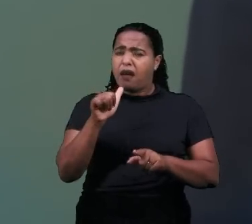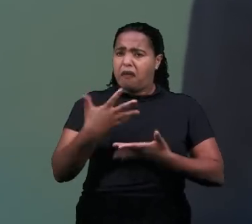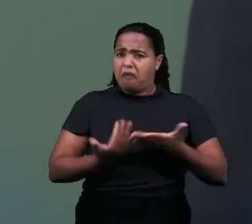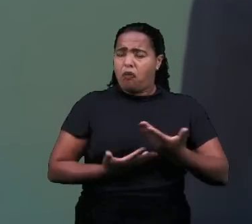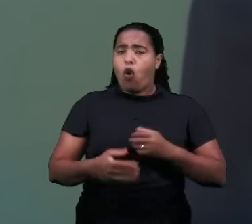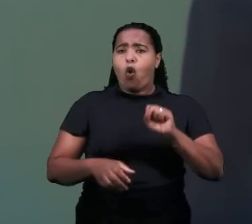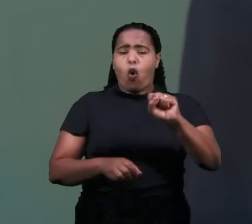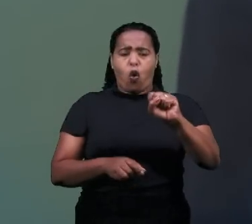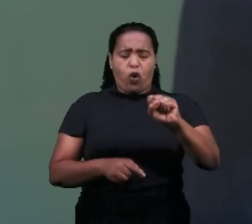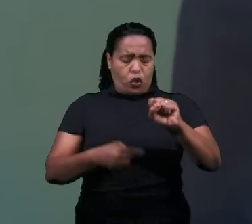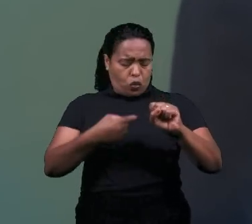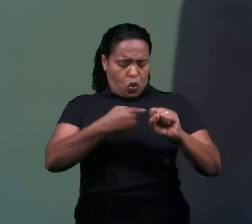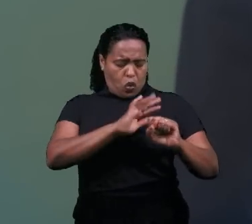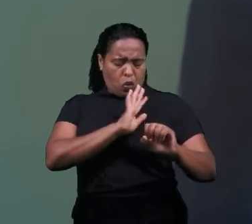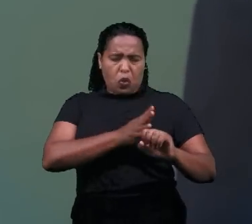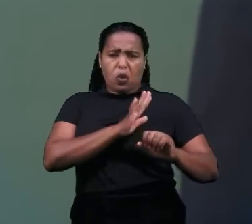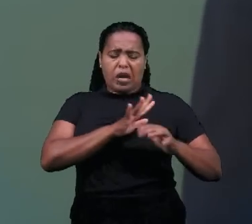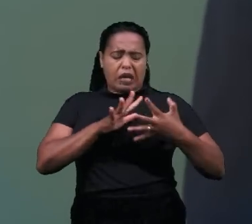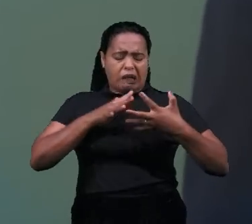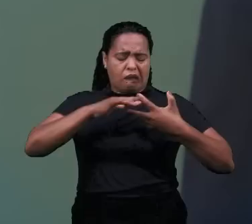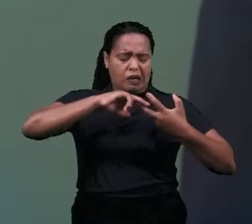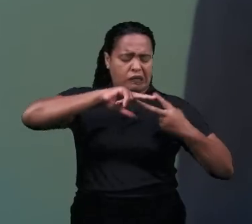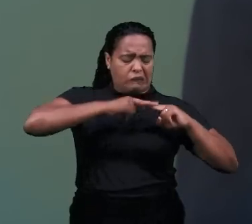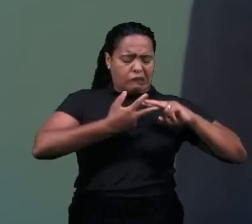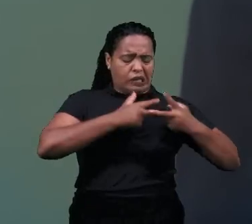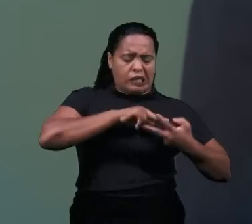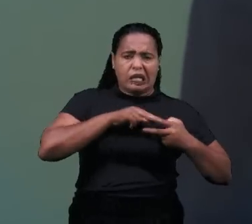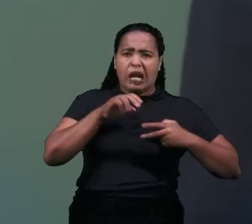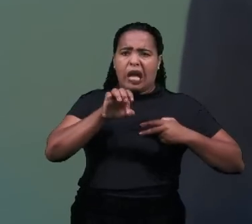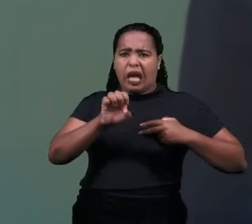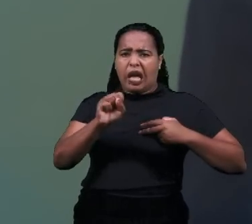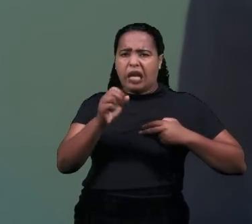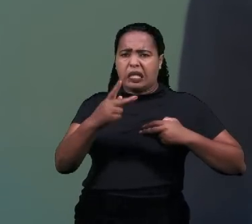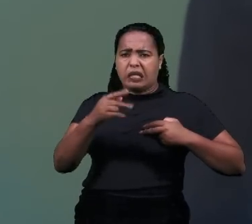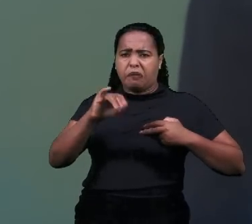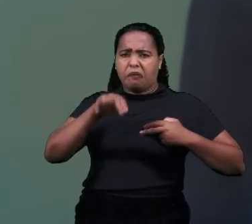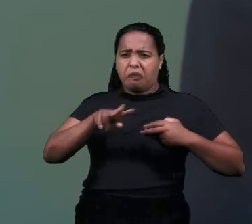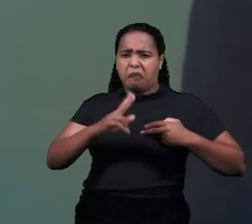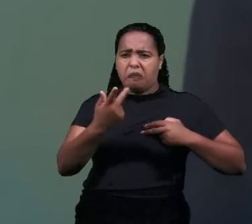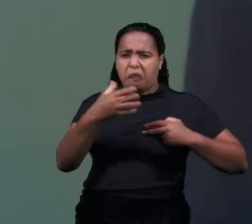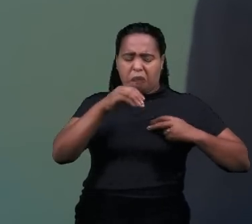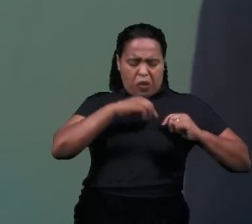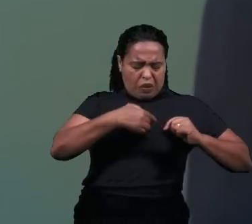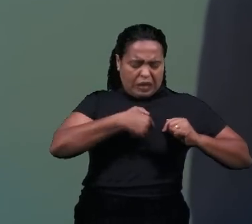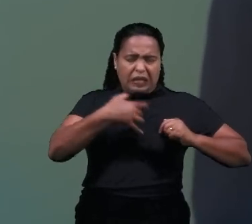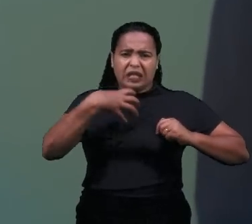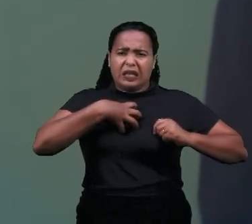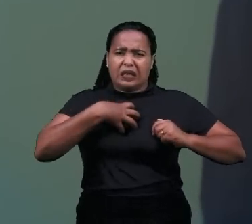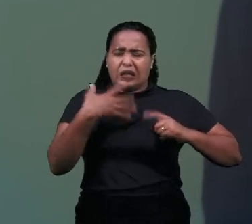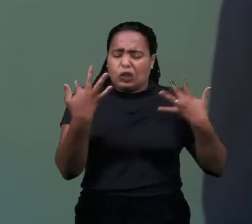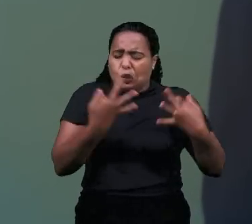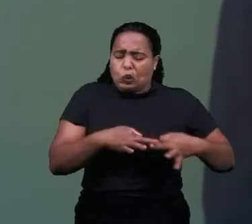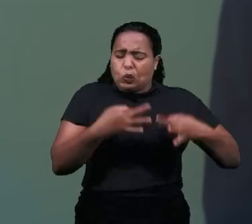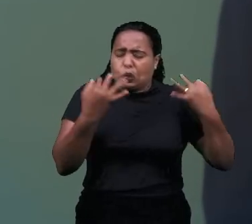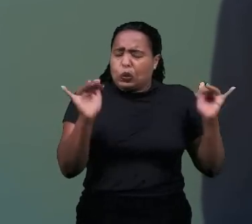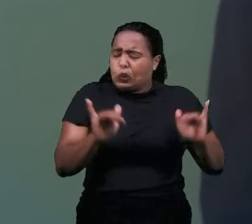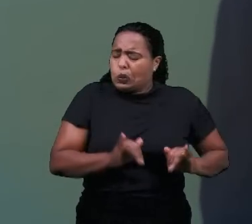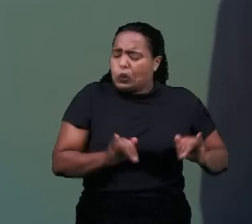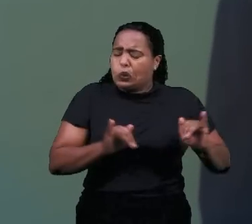no seu coração. E isso trazia muita dor, muito sofrimento, né? Deixava essas irmãs, essas